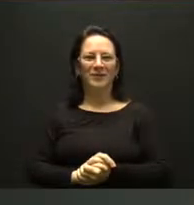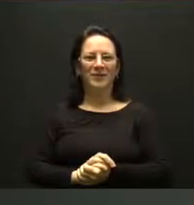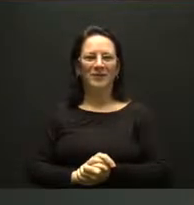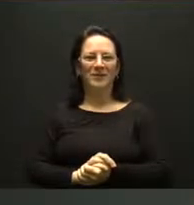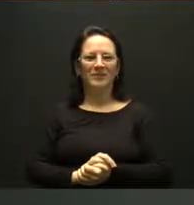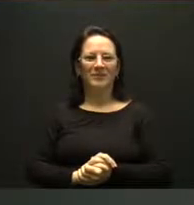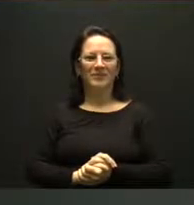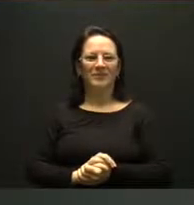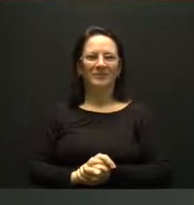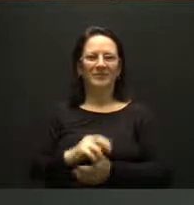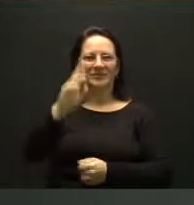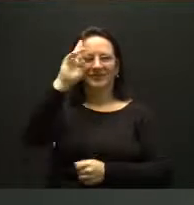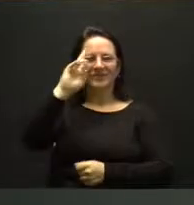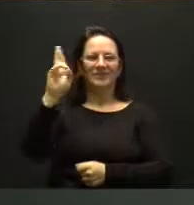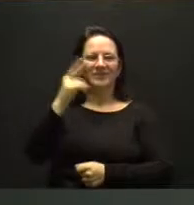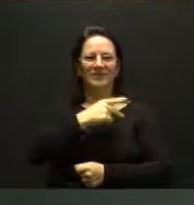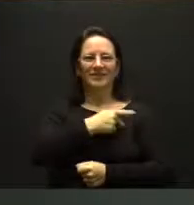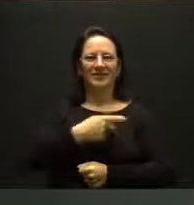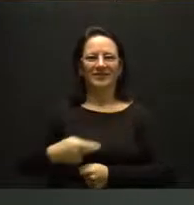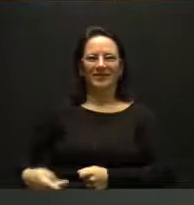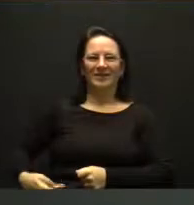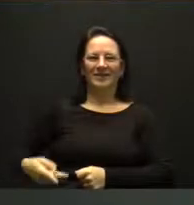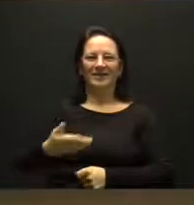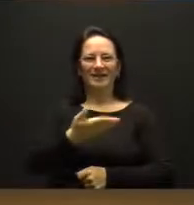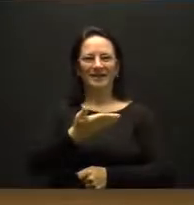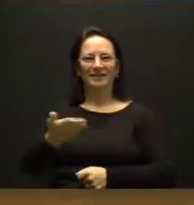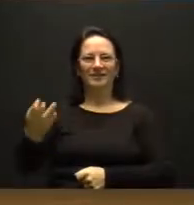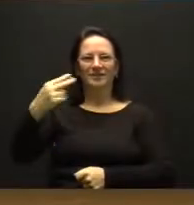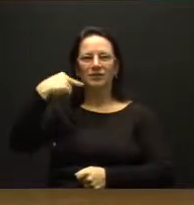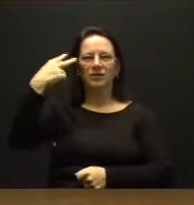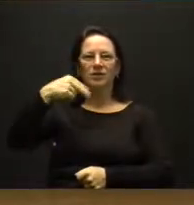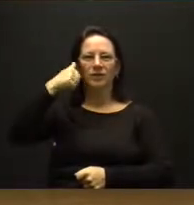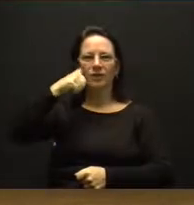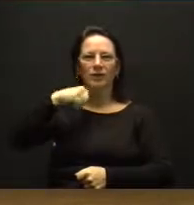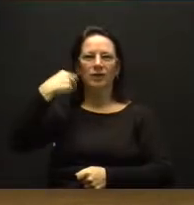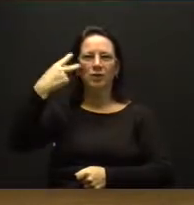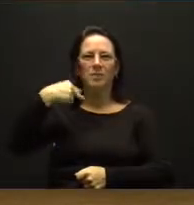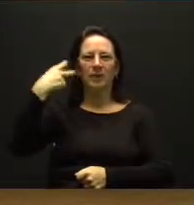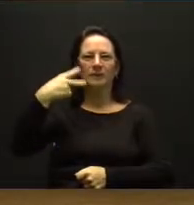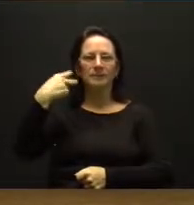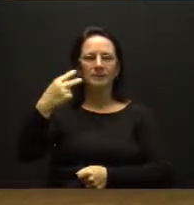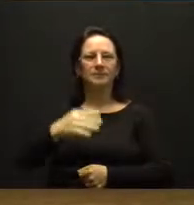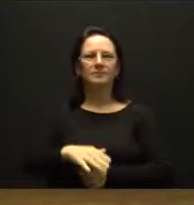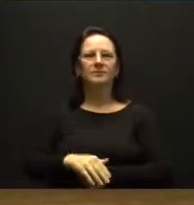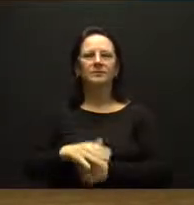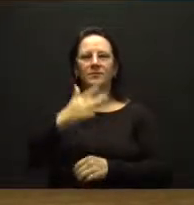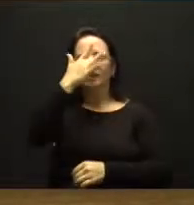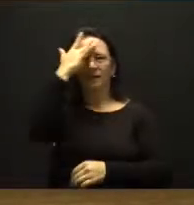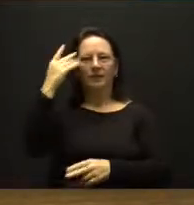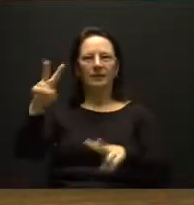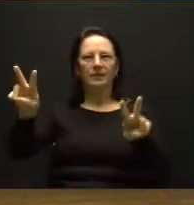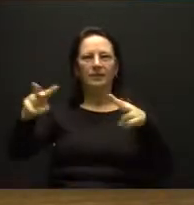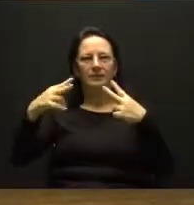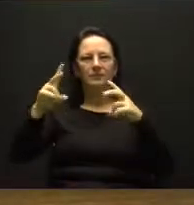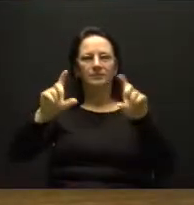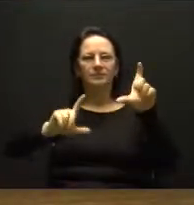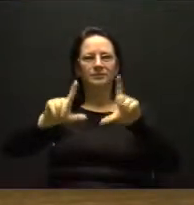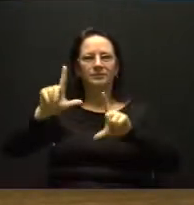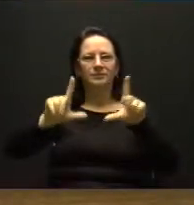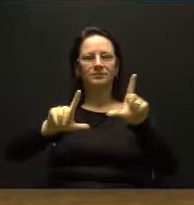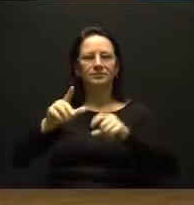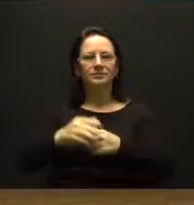o presidente novos vereadores senhora vereadora ea todos que estão acompanhando a sessão o presidente